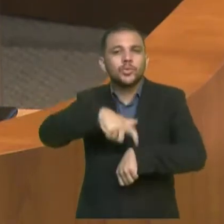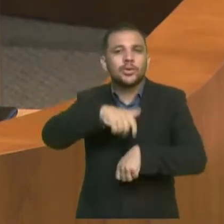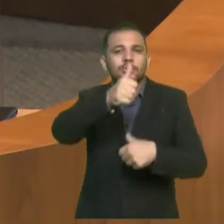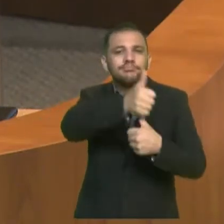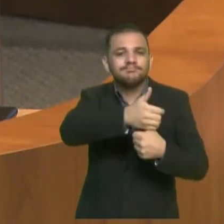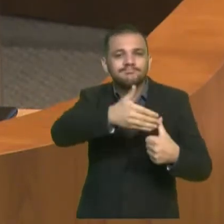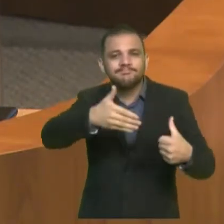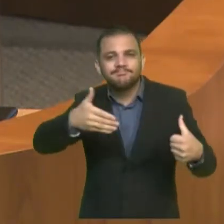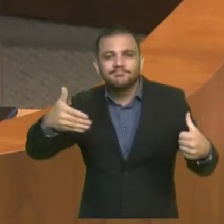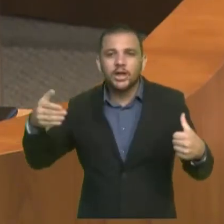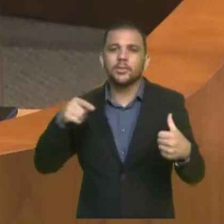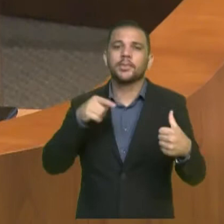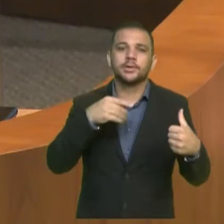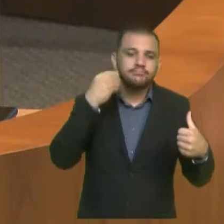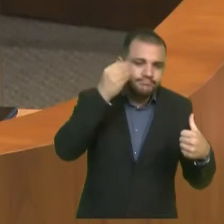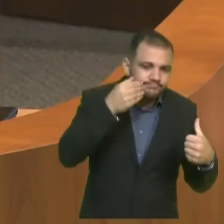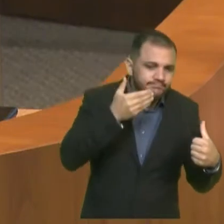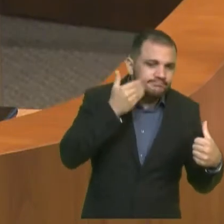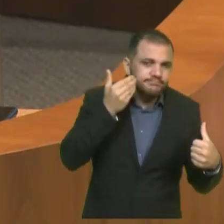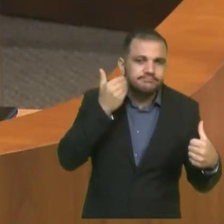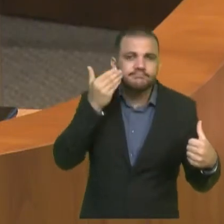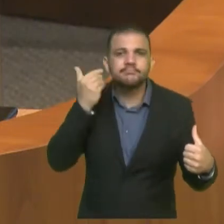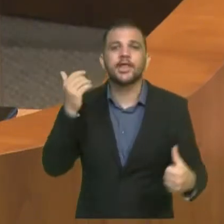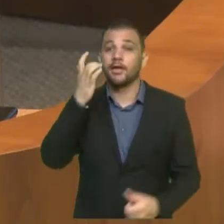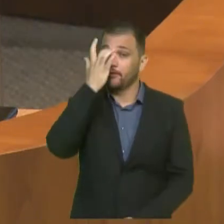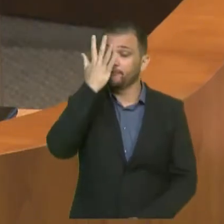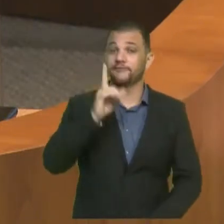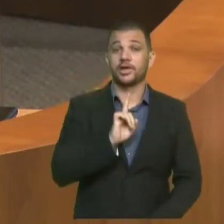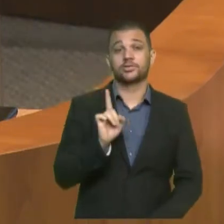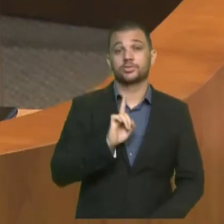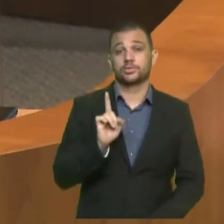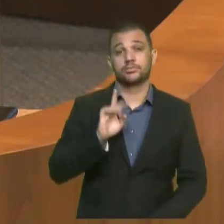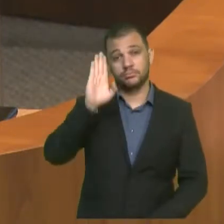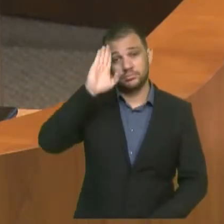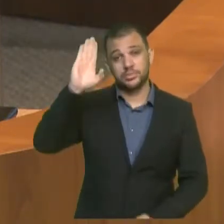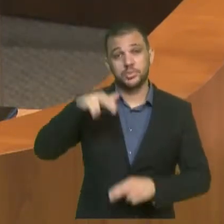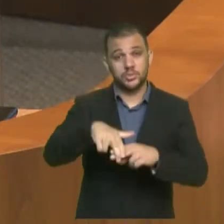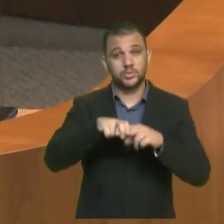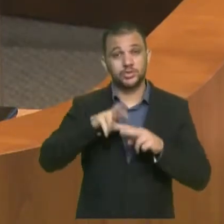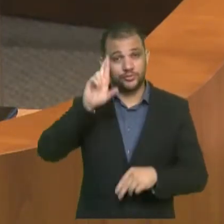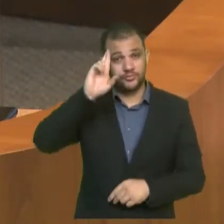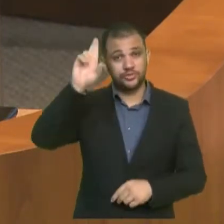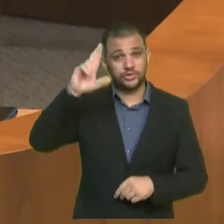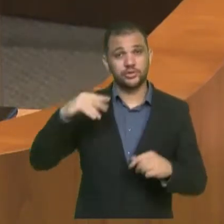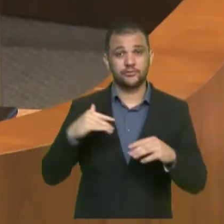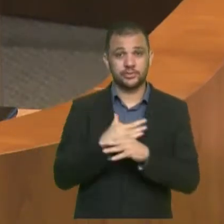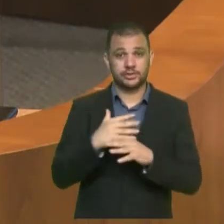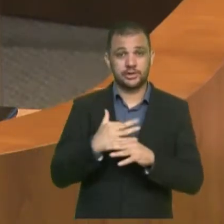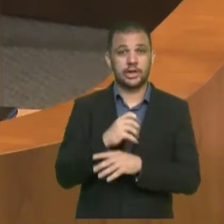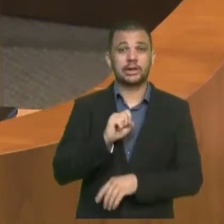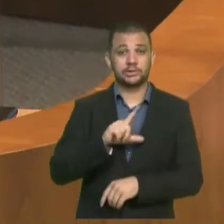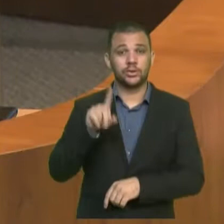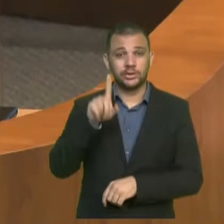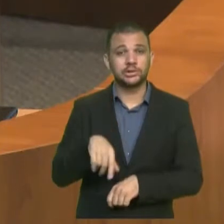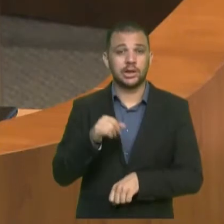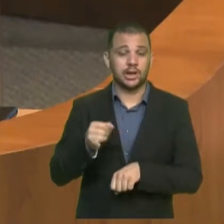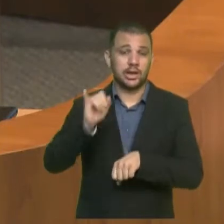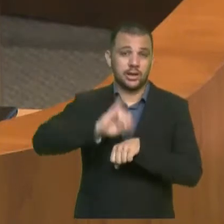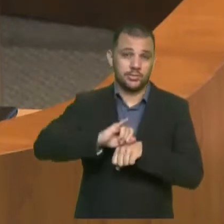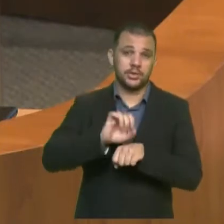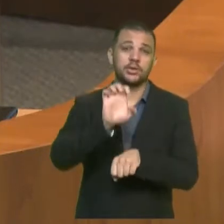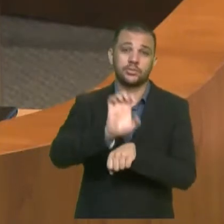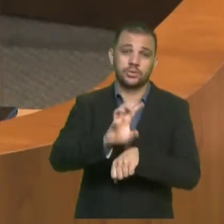Maranhão. Então, nessas breves palavras hoje, eu deixo a minha palavra